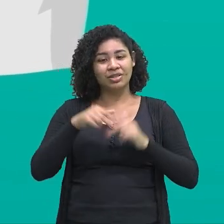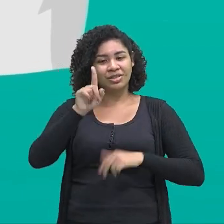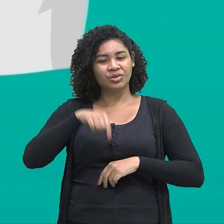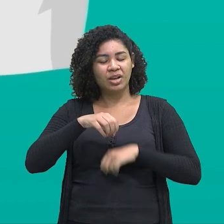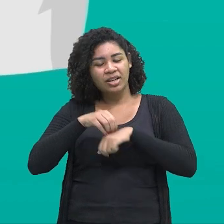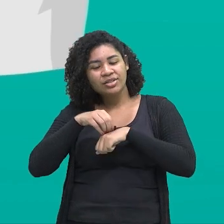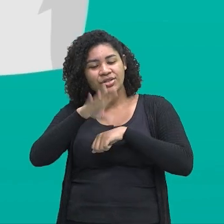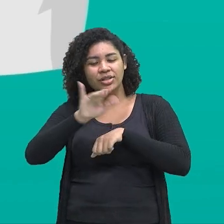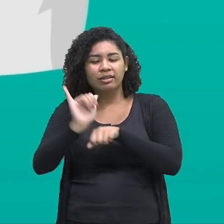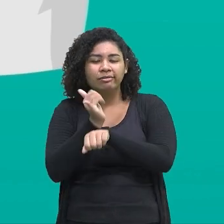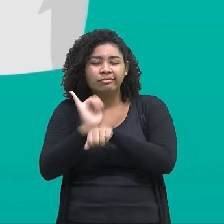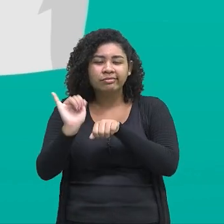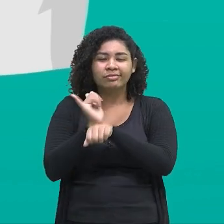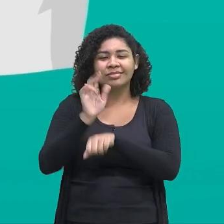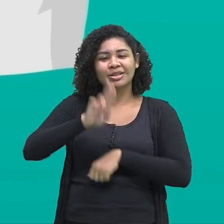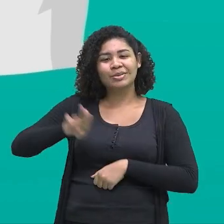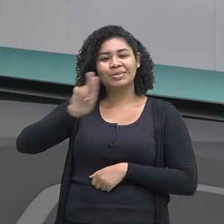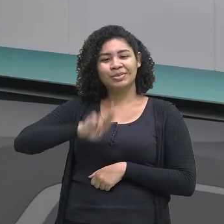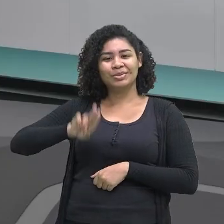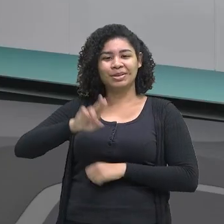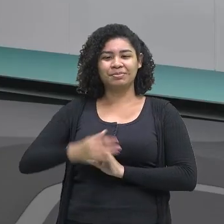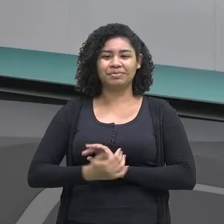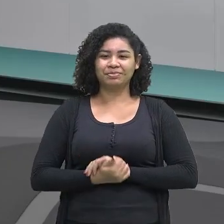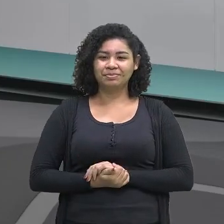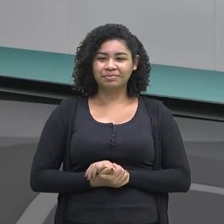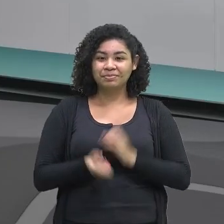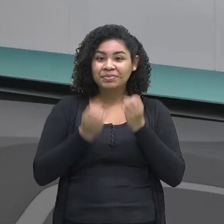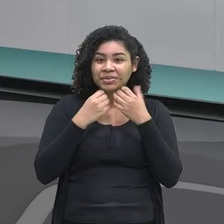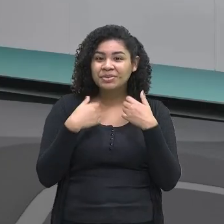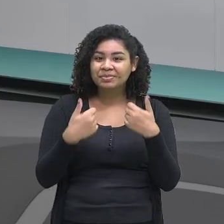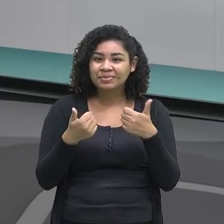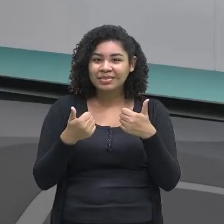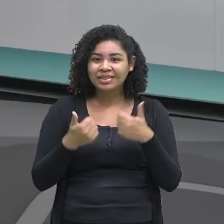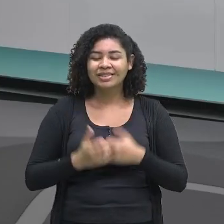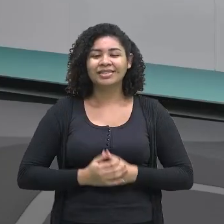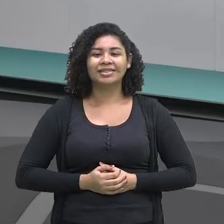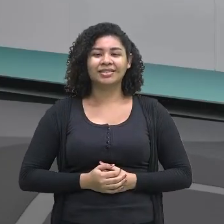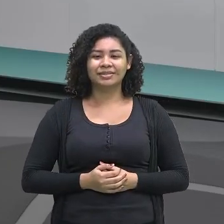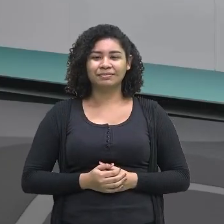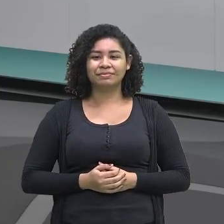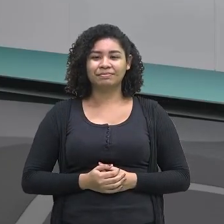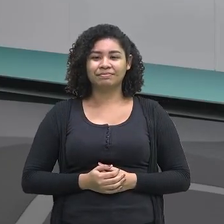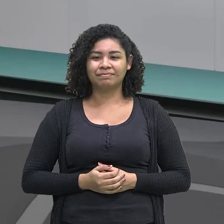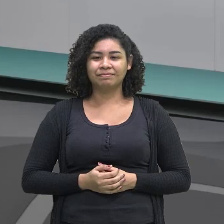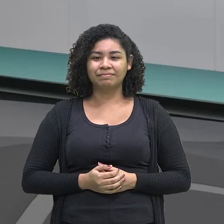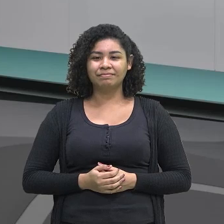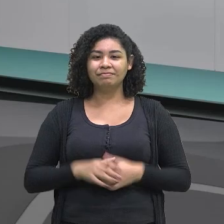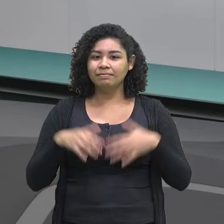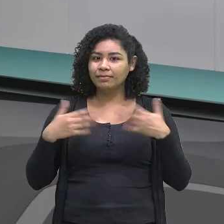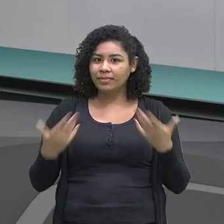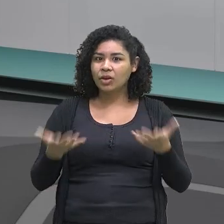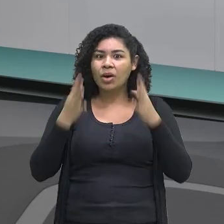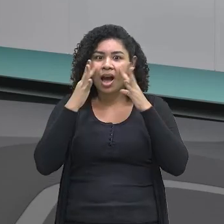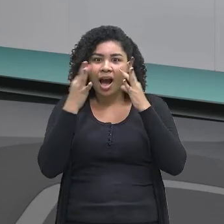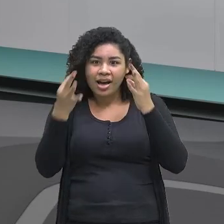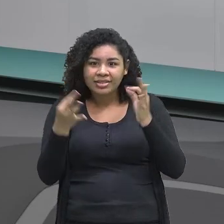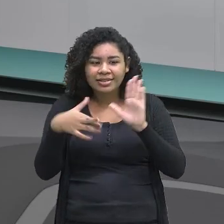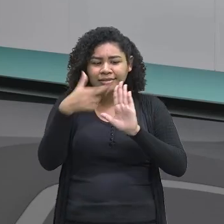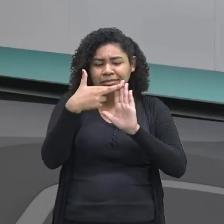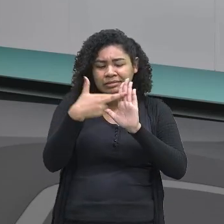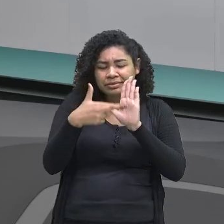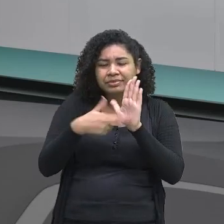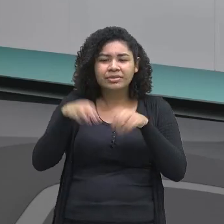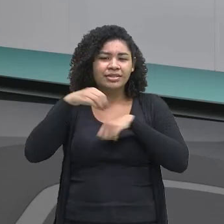da estratégia scanning. Tá ok, gente? Então, fiquem atentos a essas regrinhas,